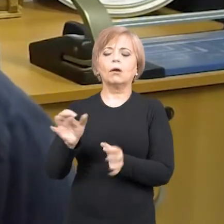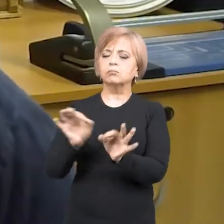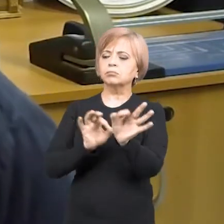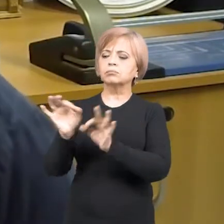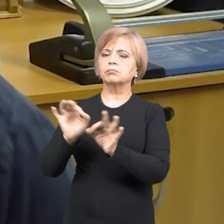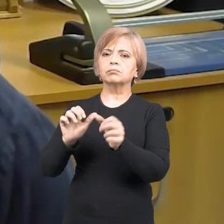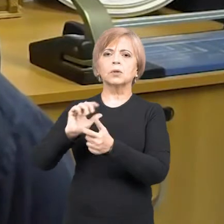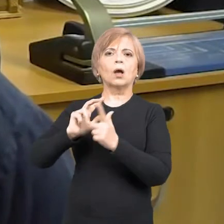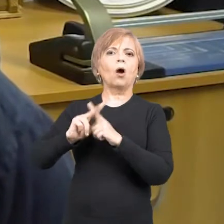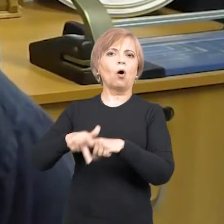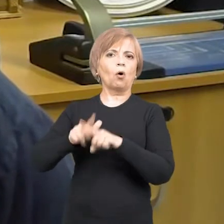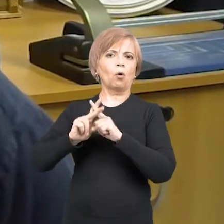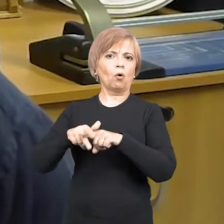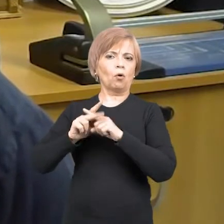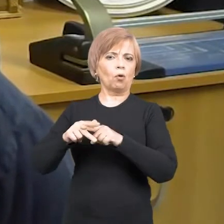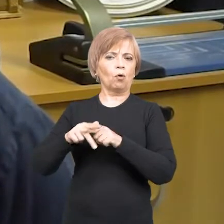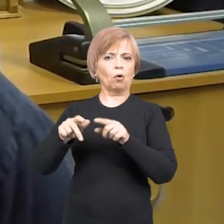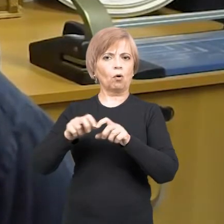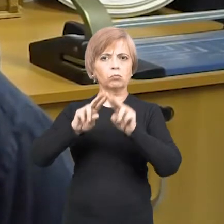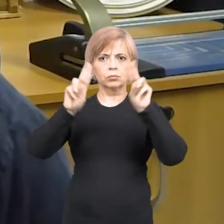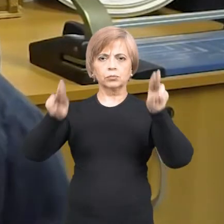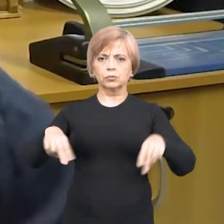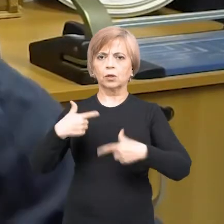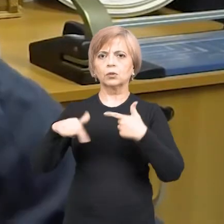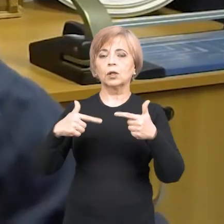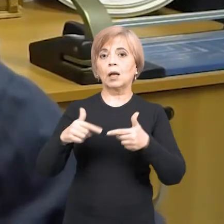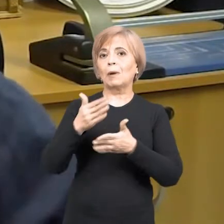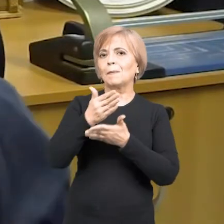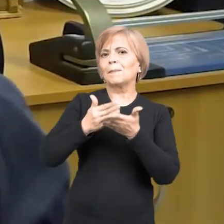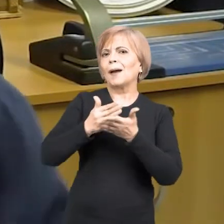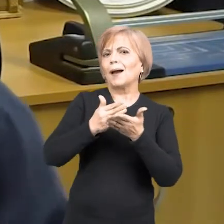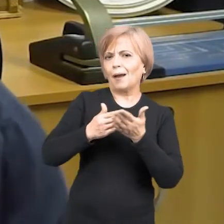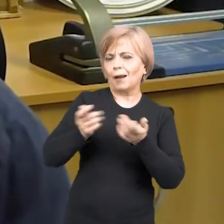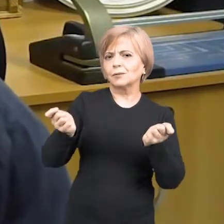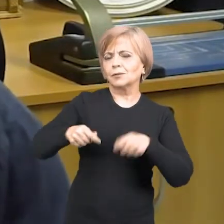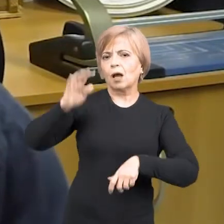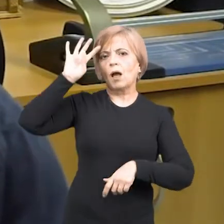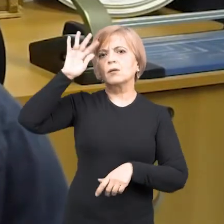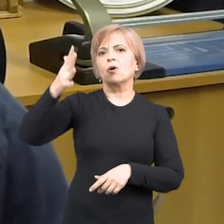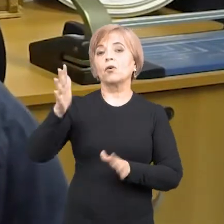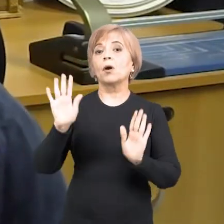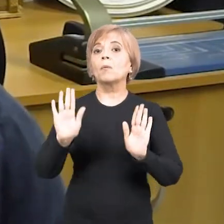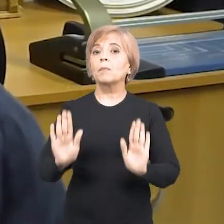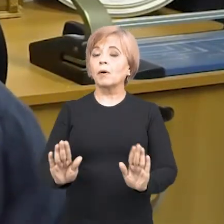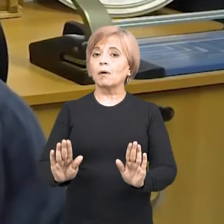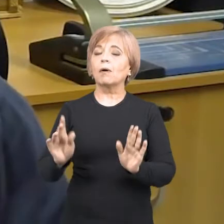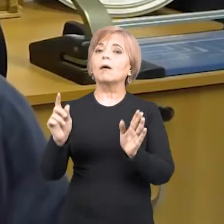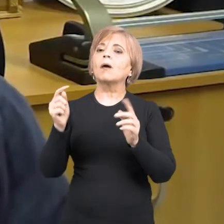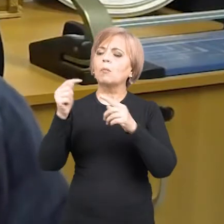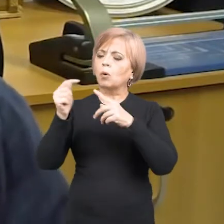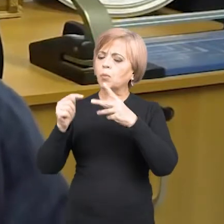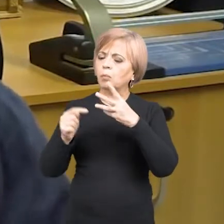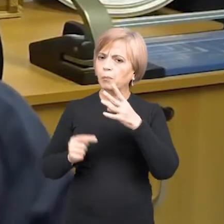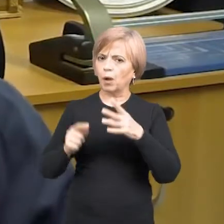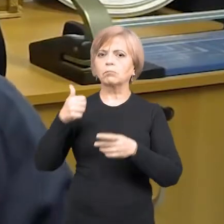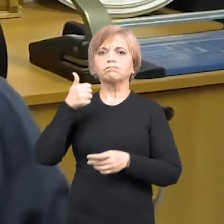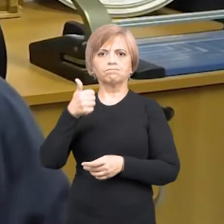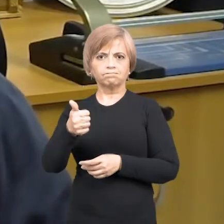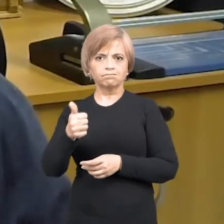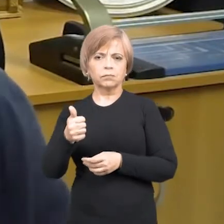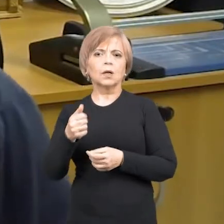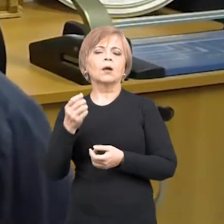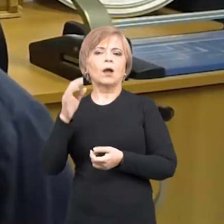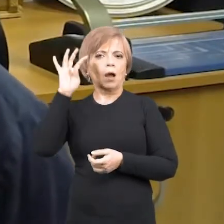da infraestrutura necessária para o trabalho, resolveu parte do objeto do inquérito, tanto que nesses pontos resolvidos